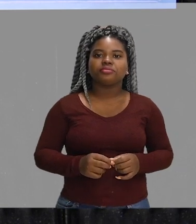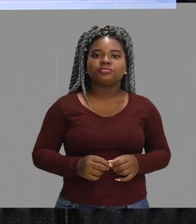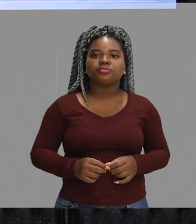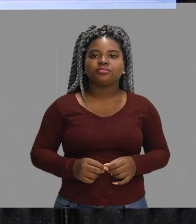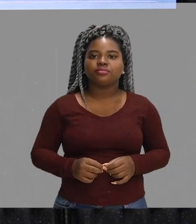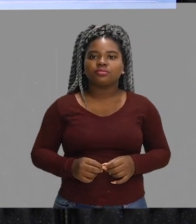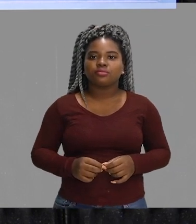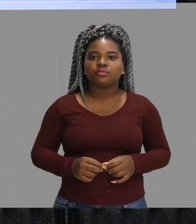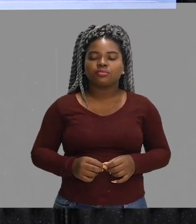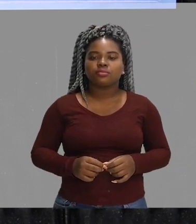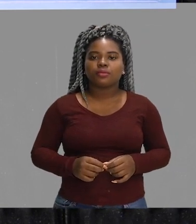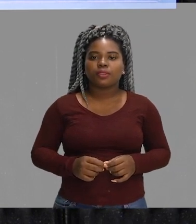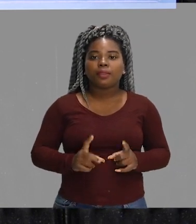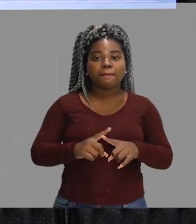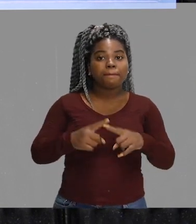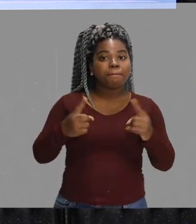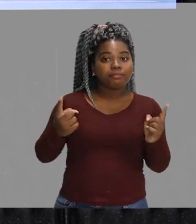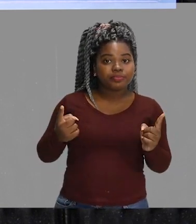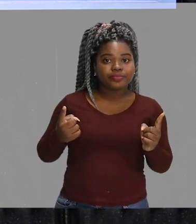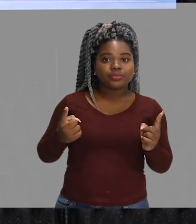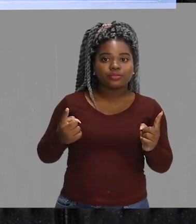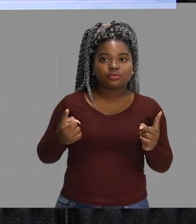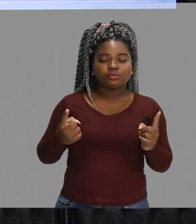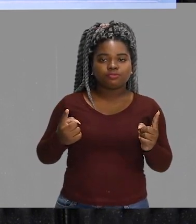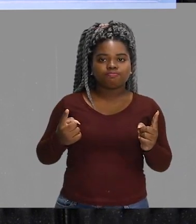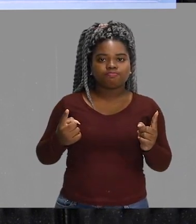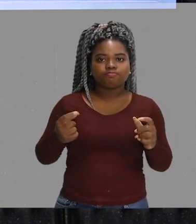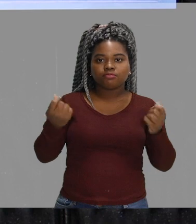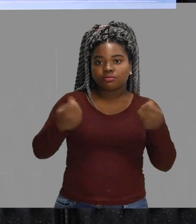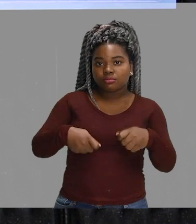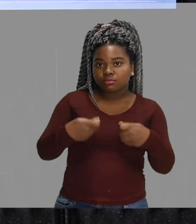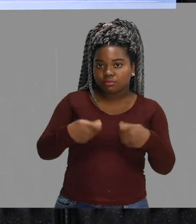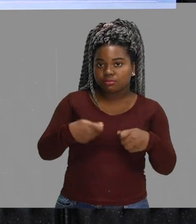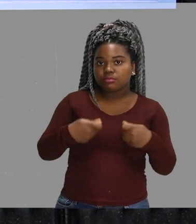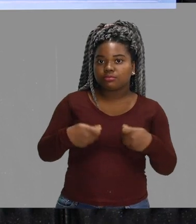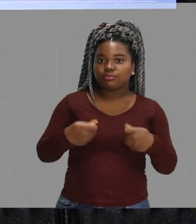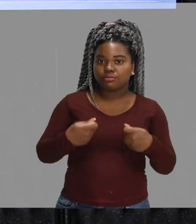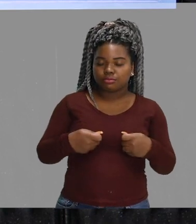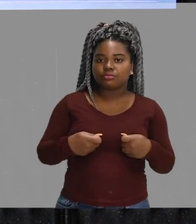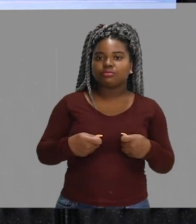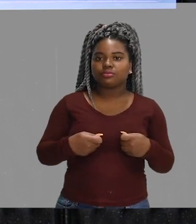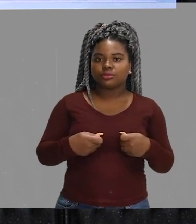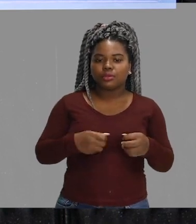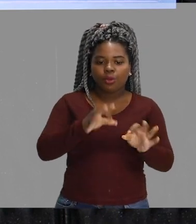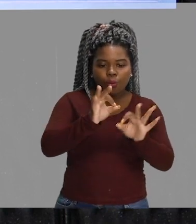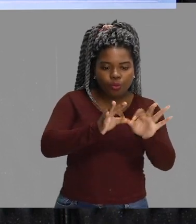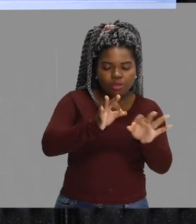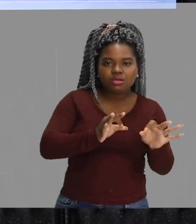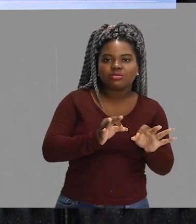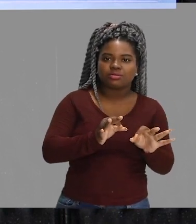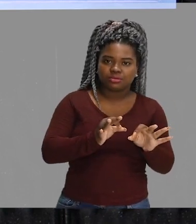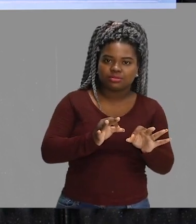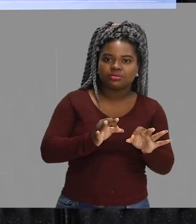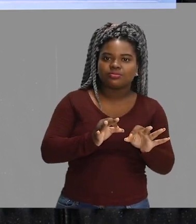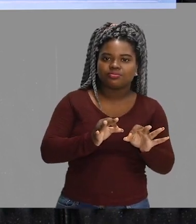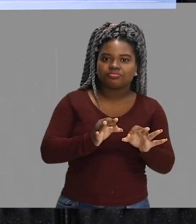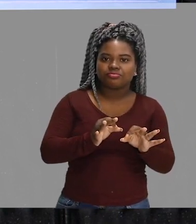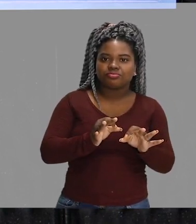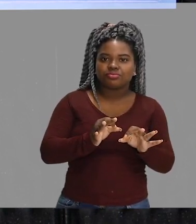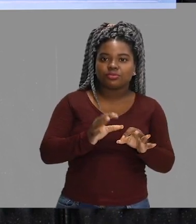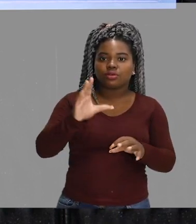elétron a mais é chamado de elétron de diferenciação. Então, o vanádio ele tem 23 elétrons, o